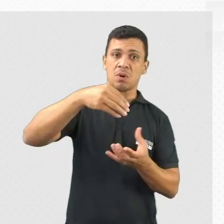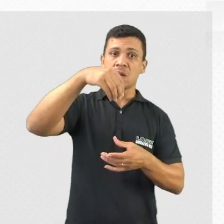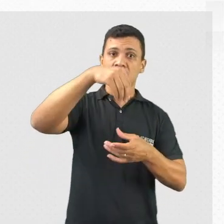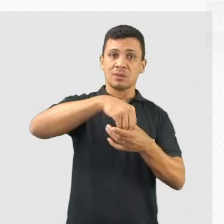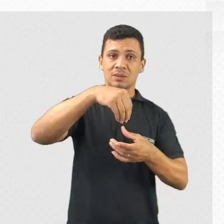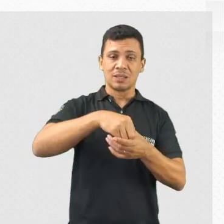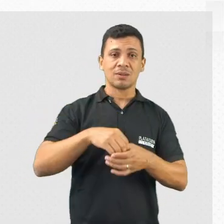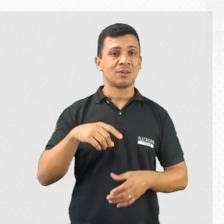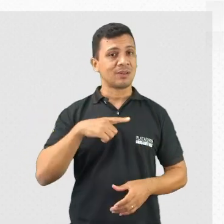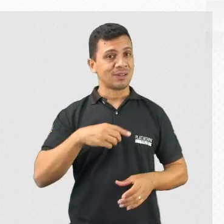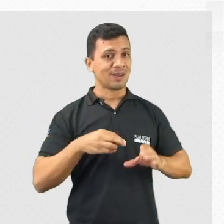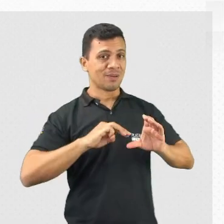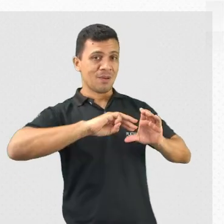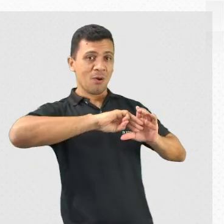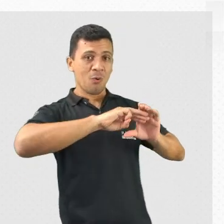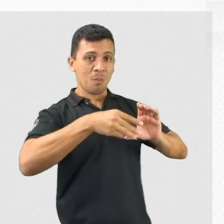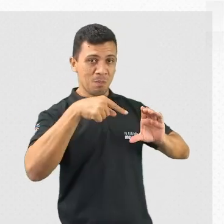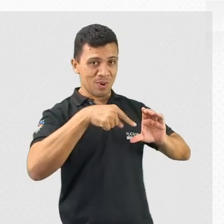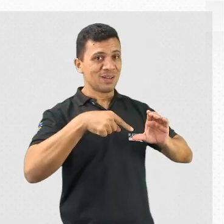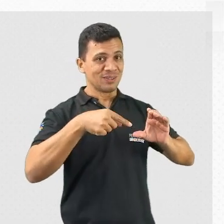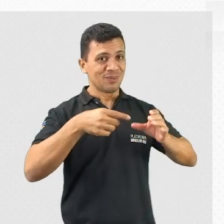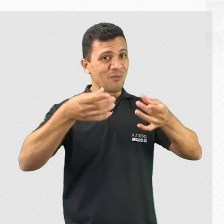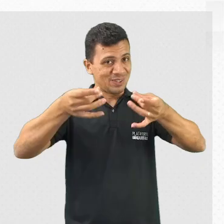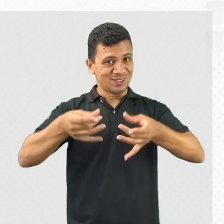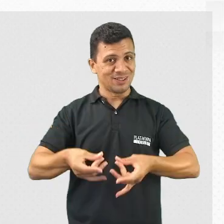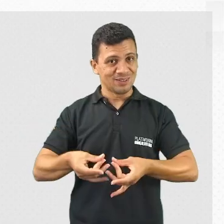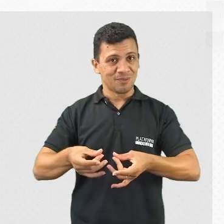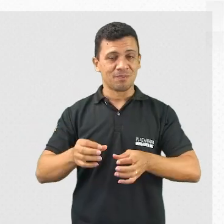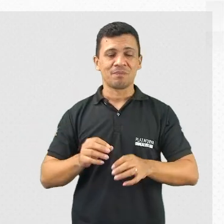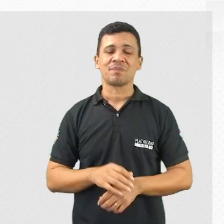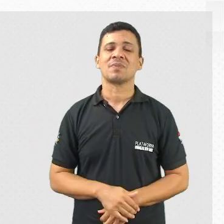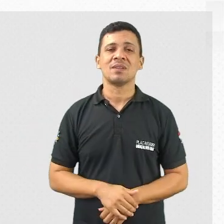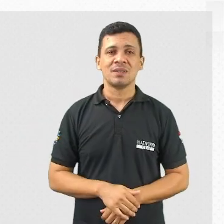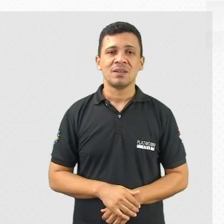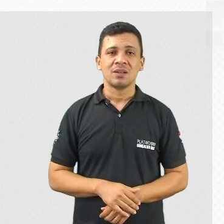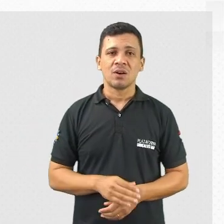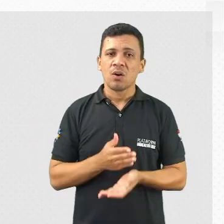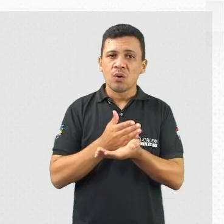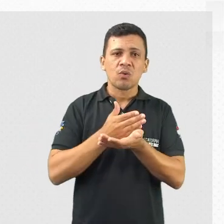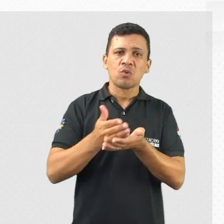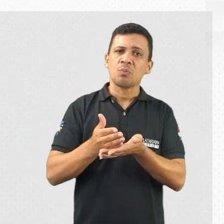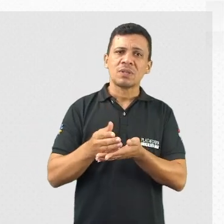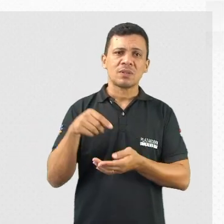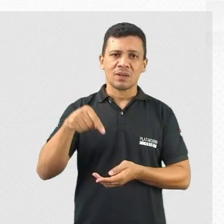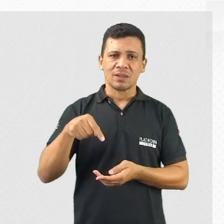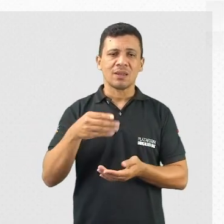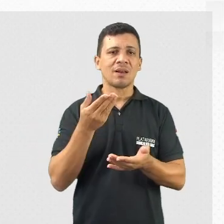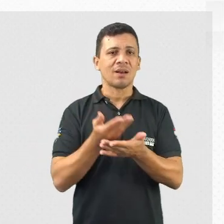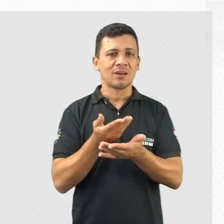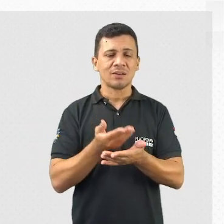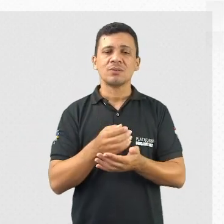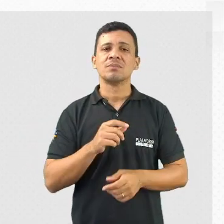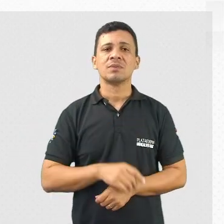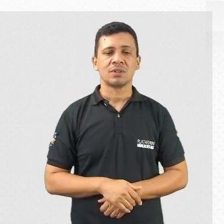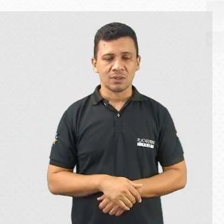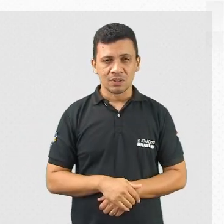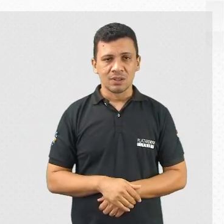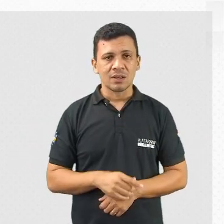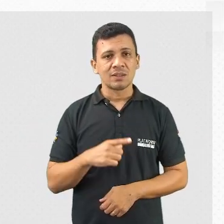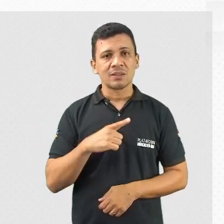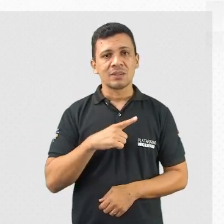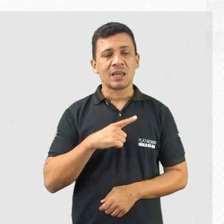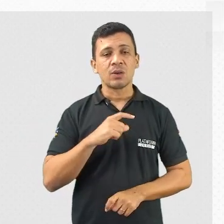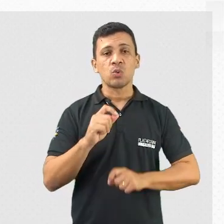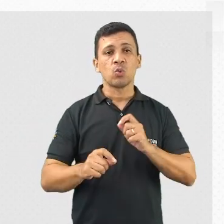delas que é o manto, que a gente vai já detalhar, belezinha? Então, para a gente começo de história, o nosso planeta ele é classificado